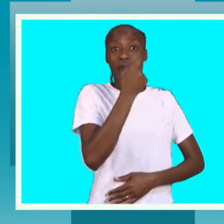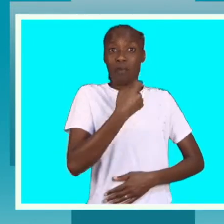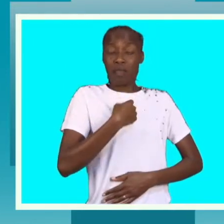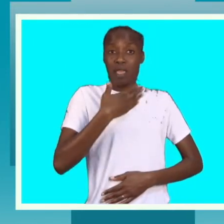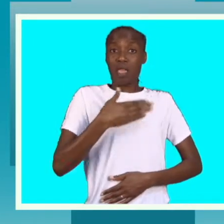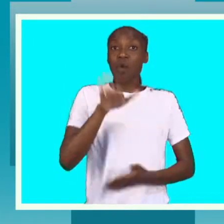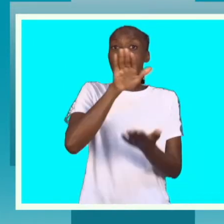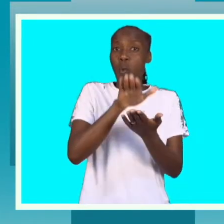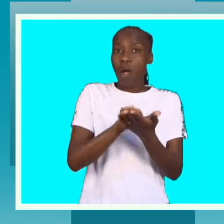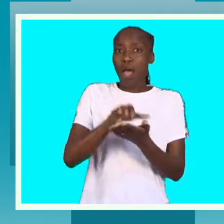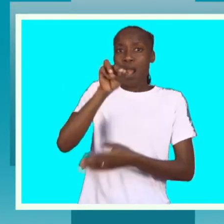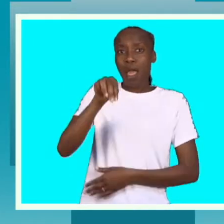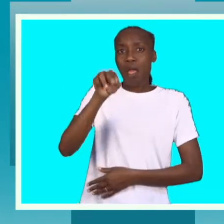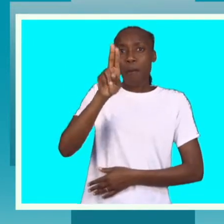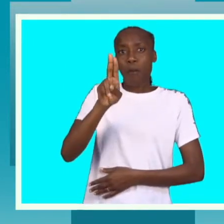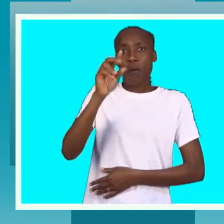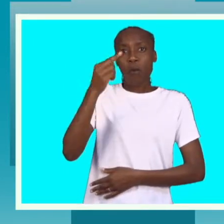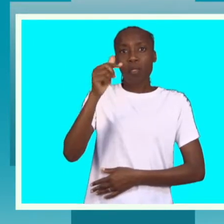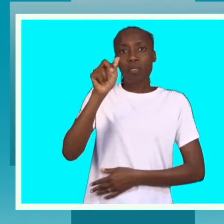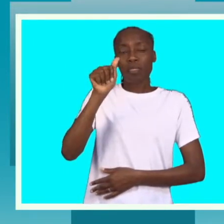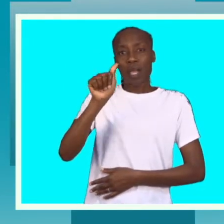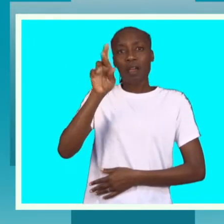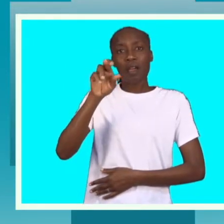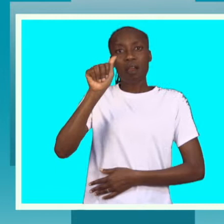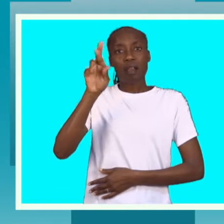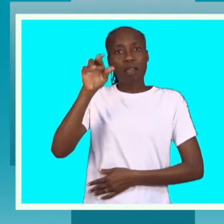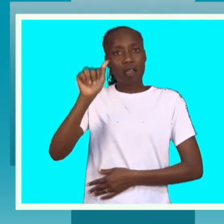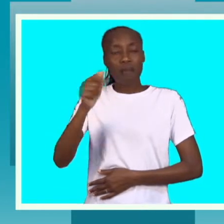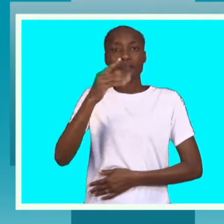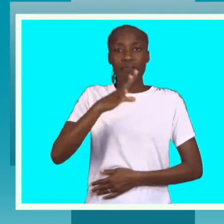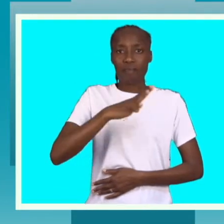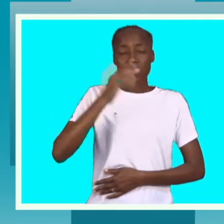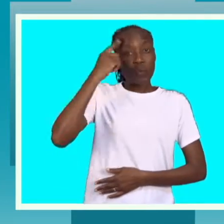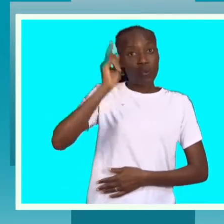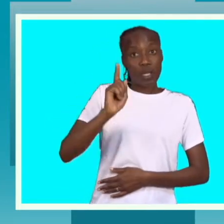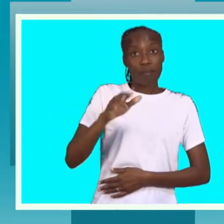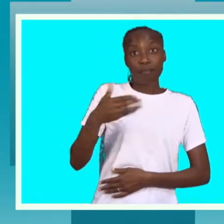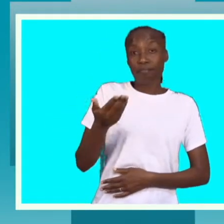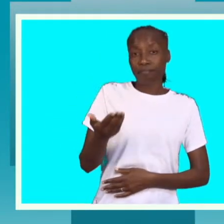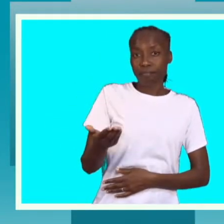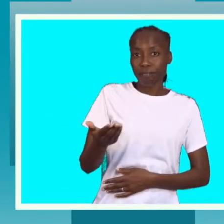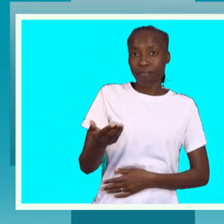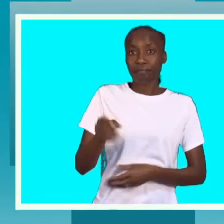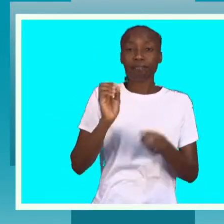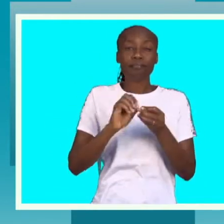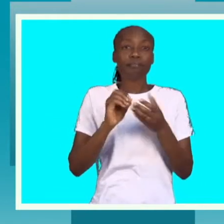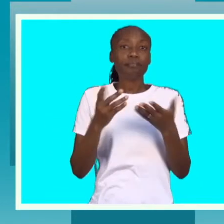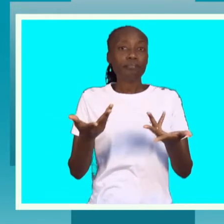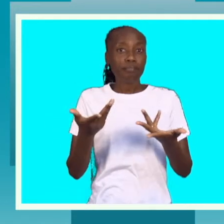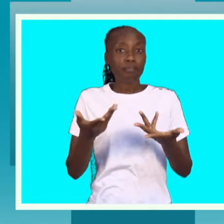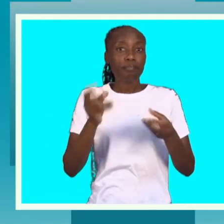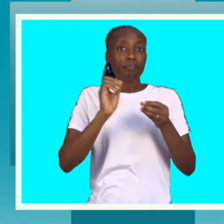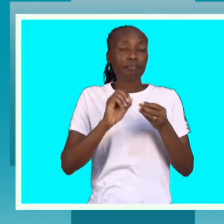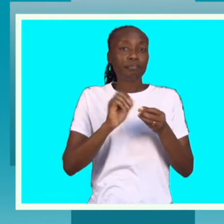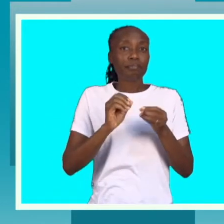Posto em Angoma. Não sabe o cuscuxo? Dati, sim. Tem aqui. Então, vai no cuscuxo. Fazer